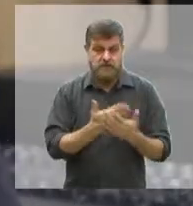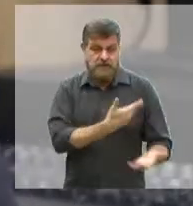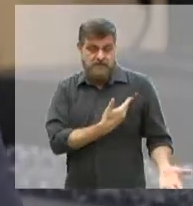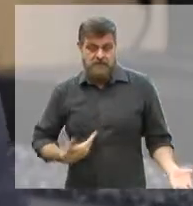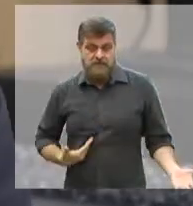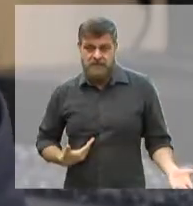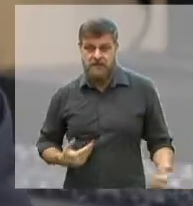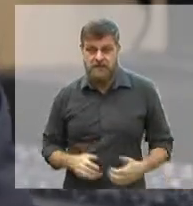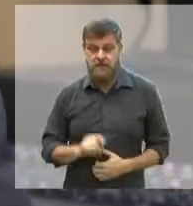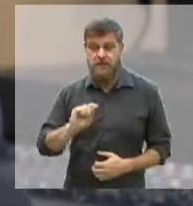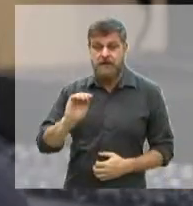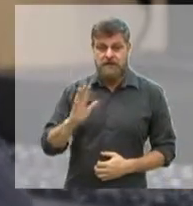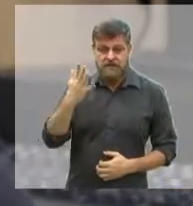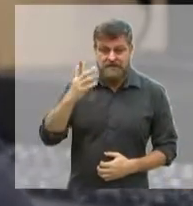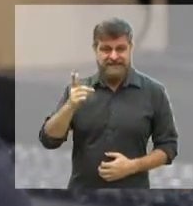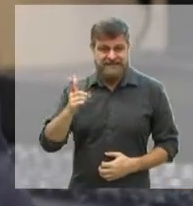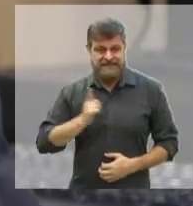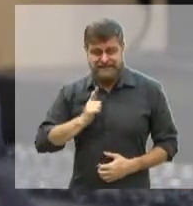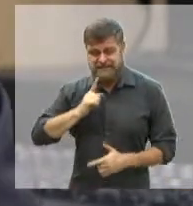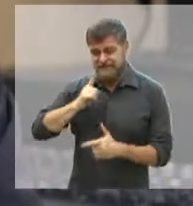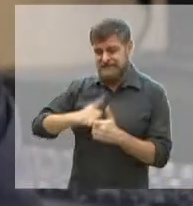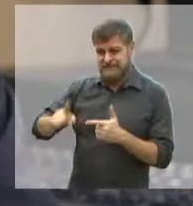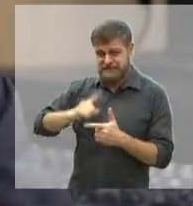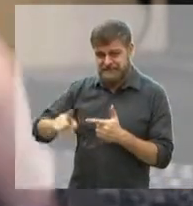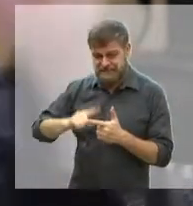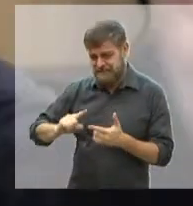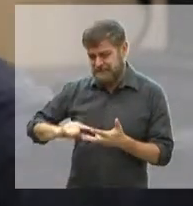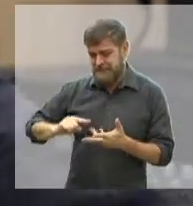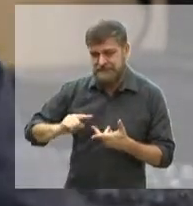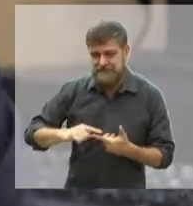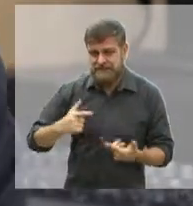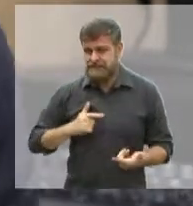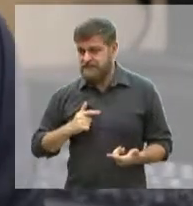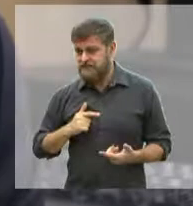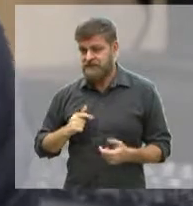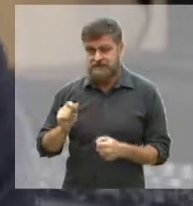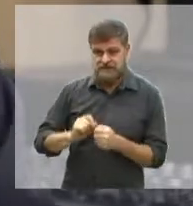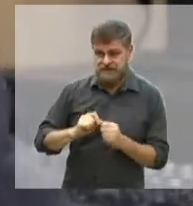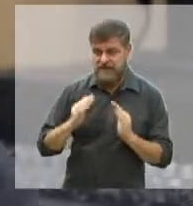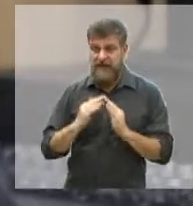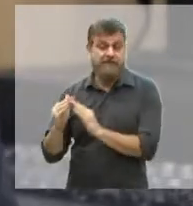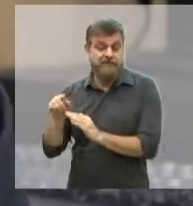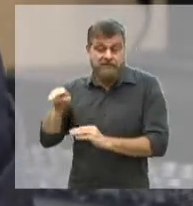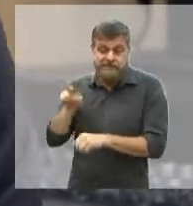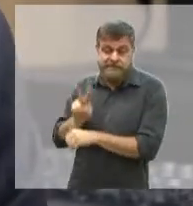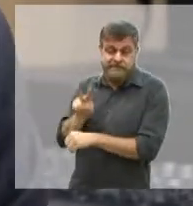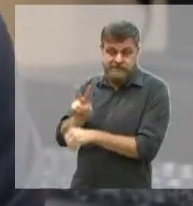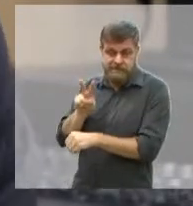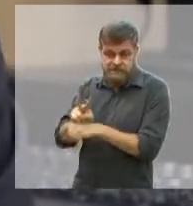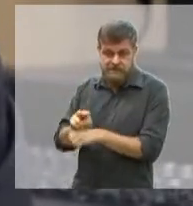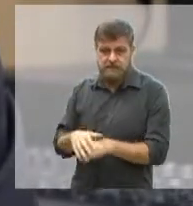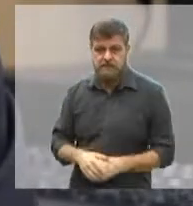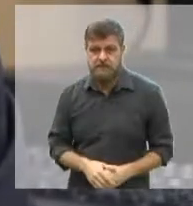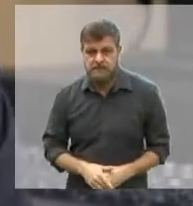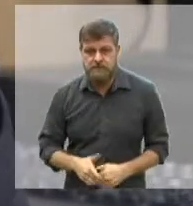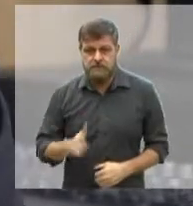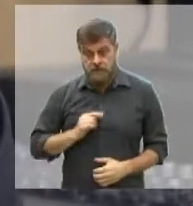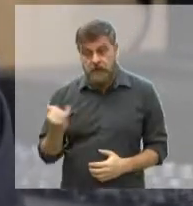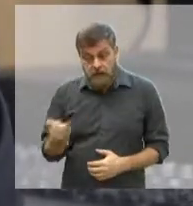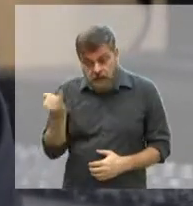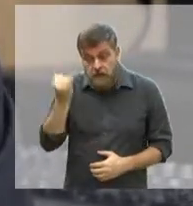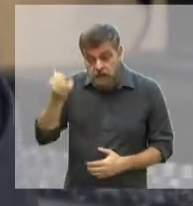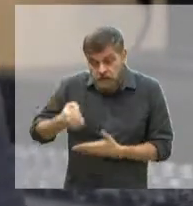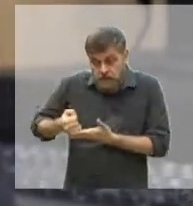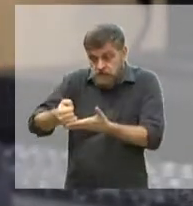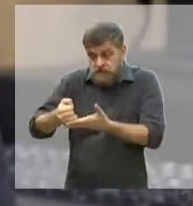acabam indo para situações acochambradas, né? Um favor, a casa da vizinha. Não que isso não seja importante, não